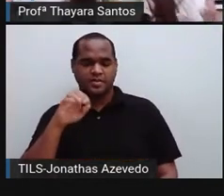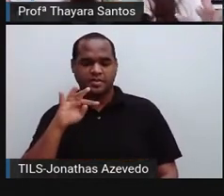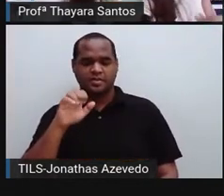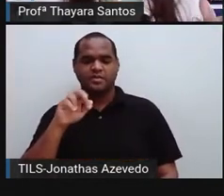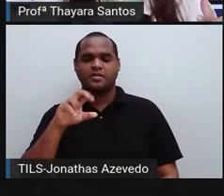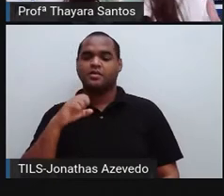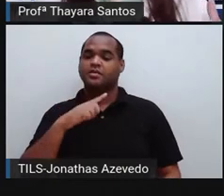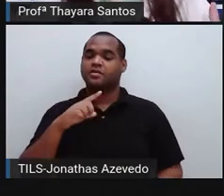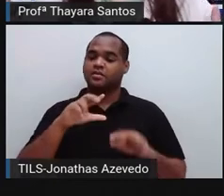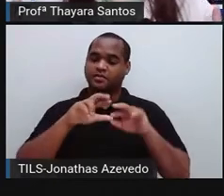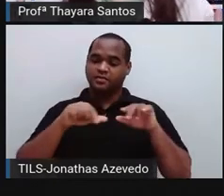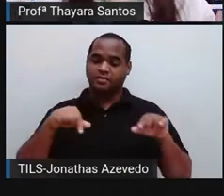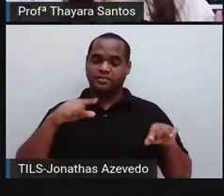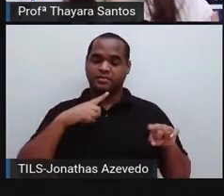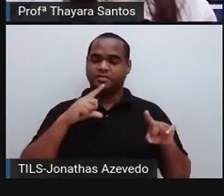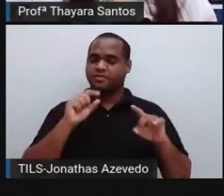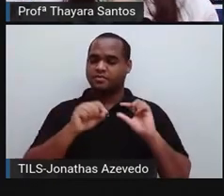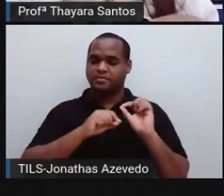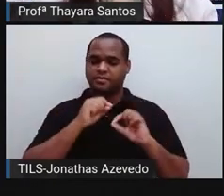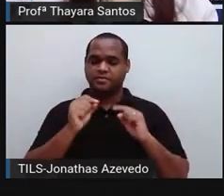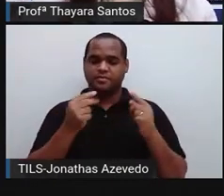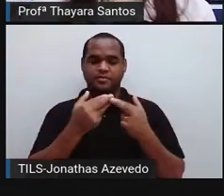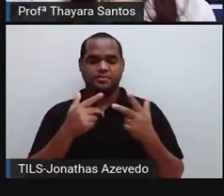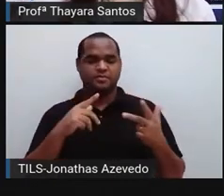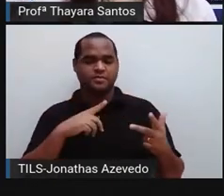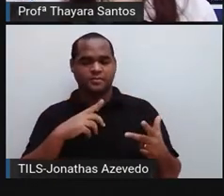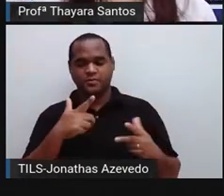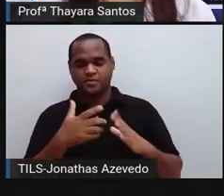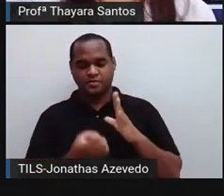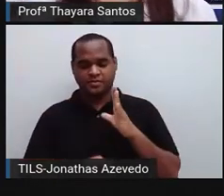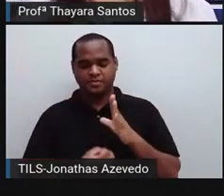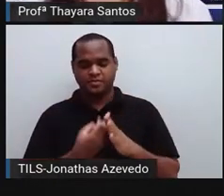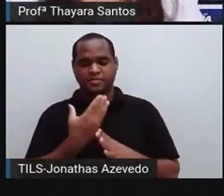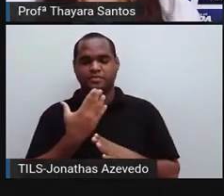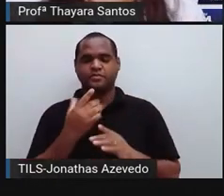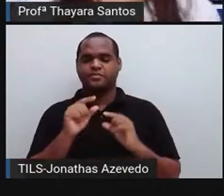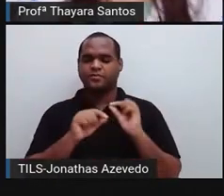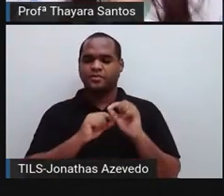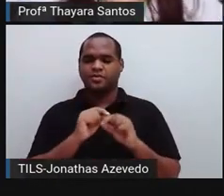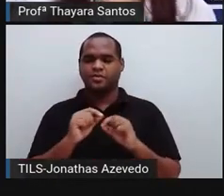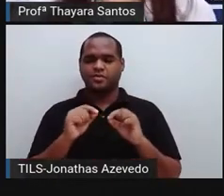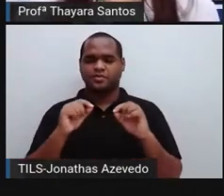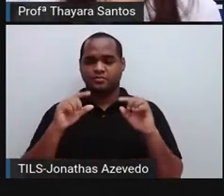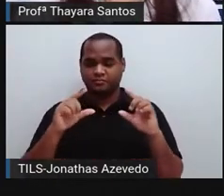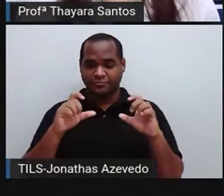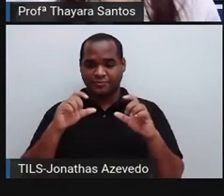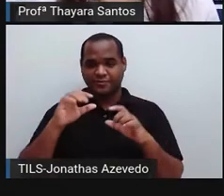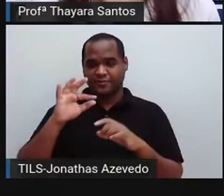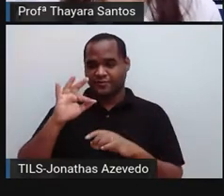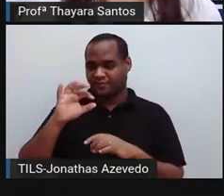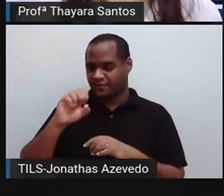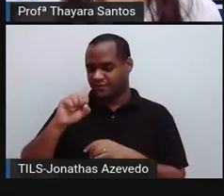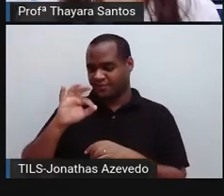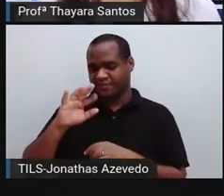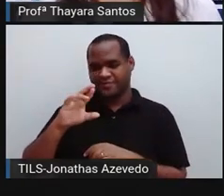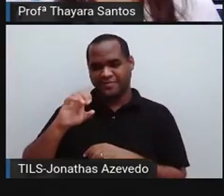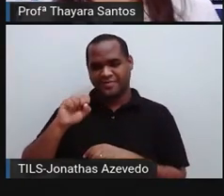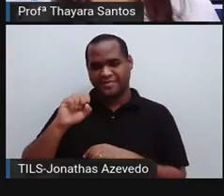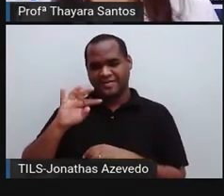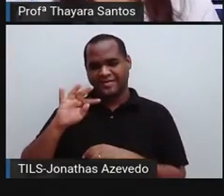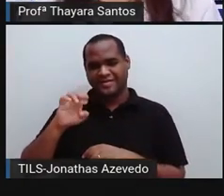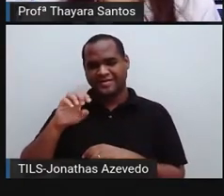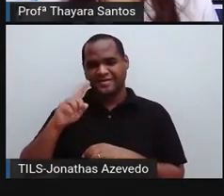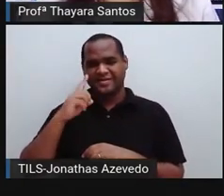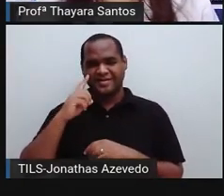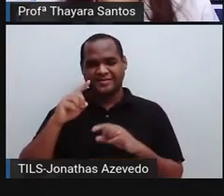os outros organismos que vêm depois deles. E os produtores são organismos fotossintetizantes. Aí vocês podem me perguntar, mas para